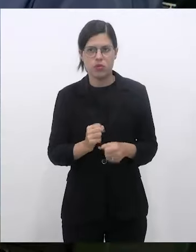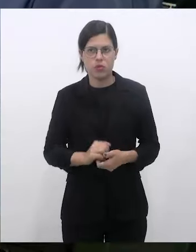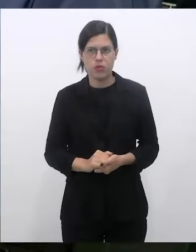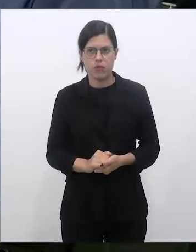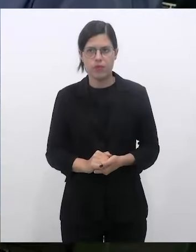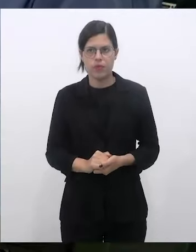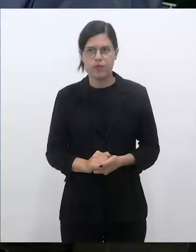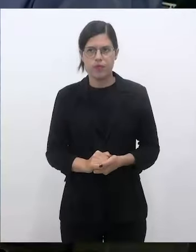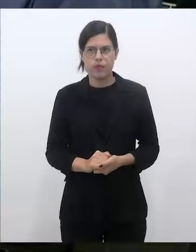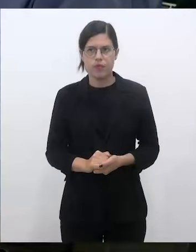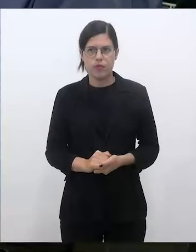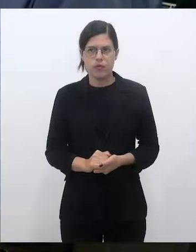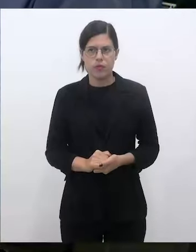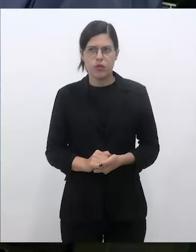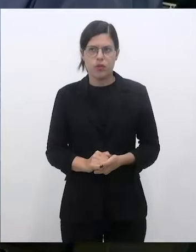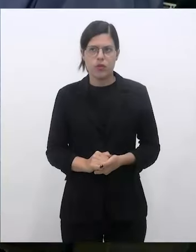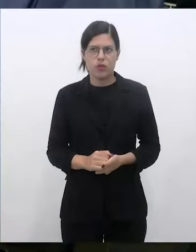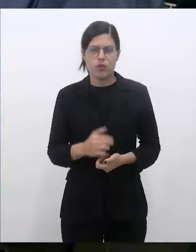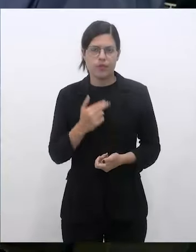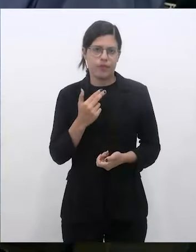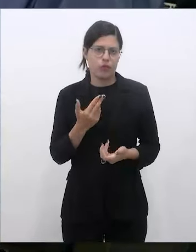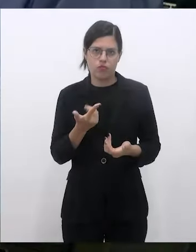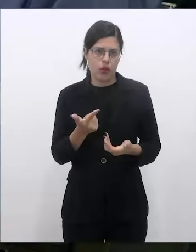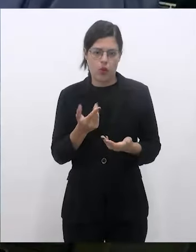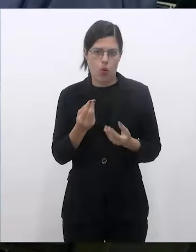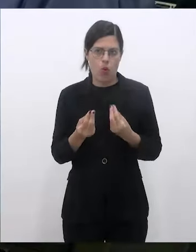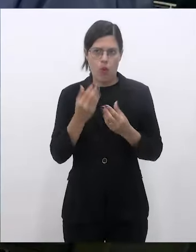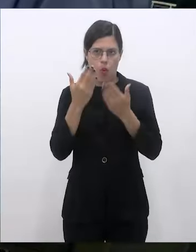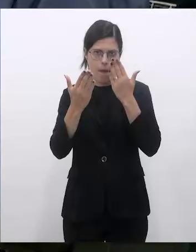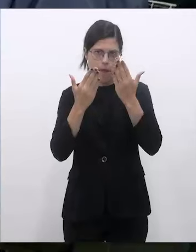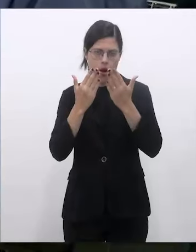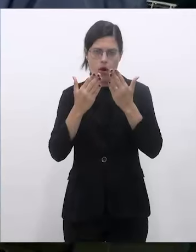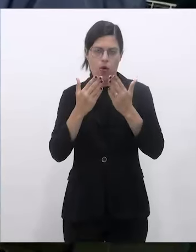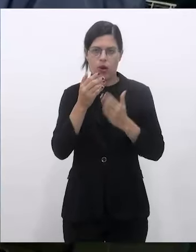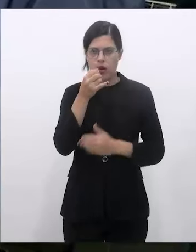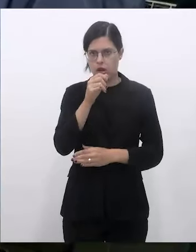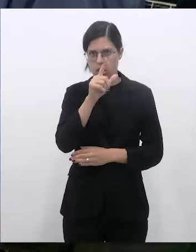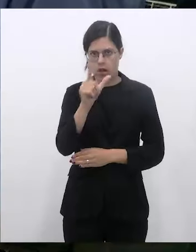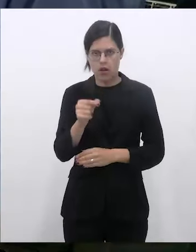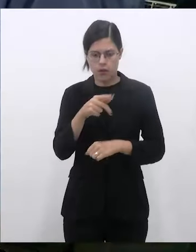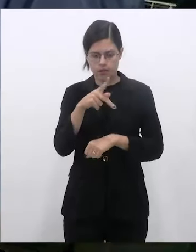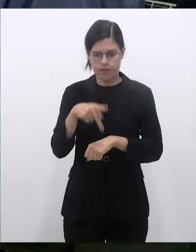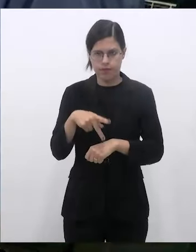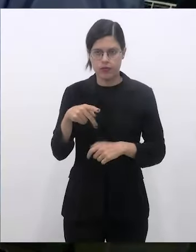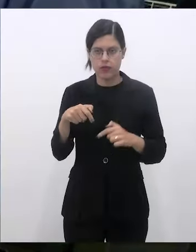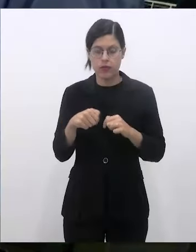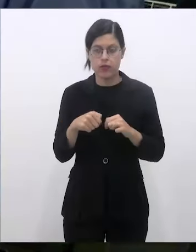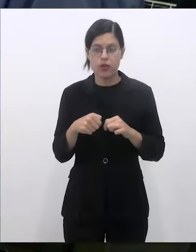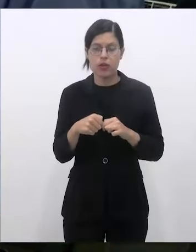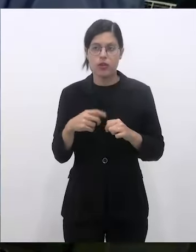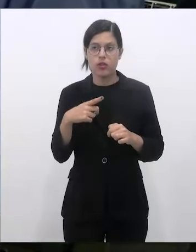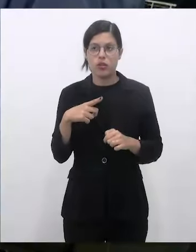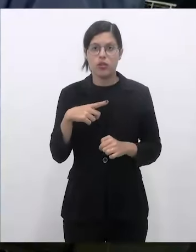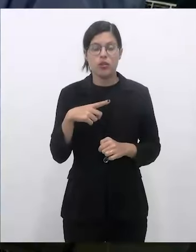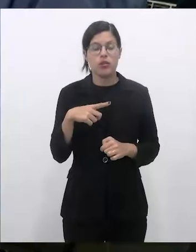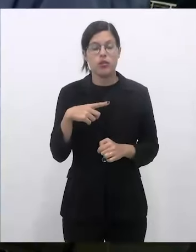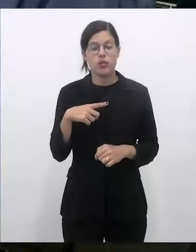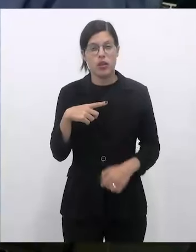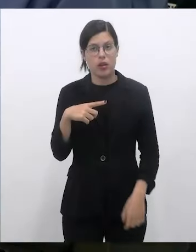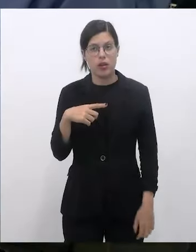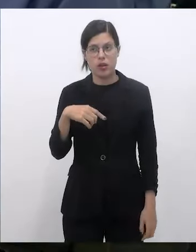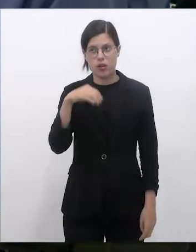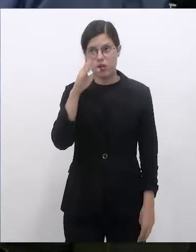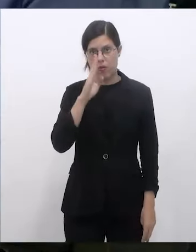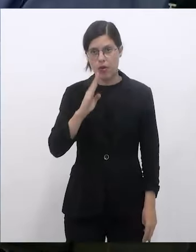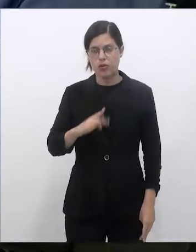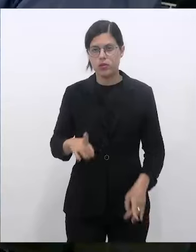Então não é o caso, não dá para comparar com o que a Itália fez. A gente tem no Brasil também uma legislação,